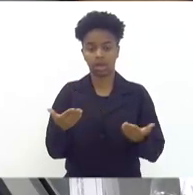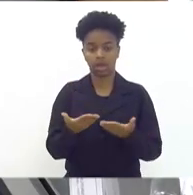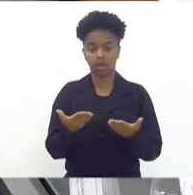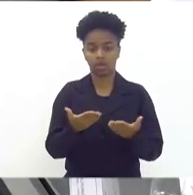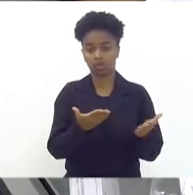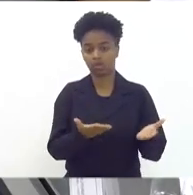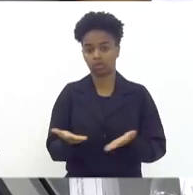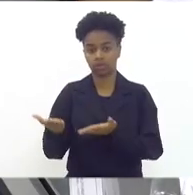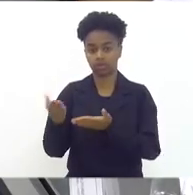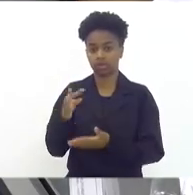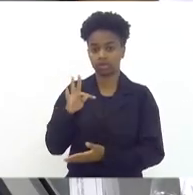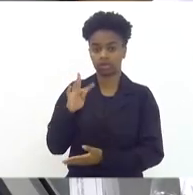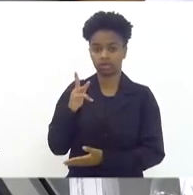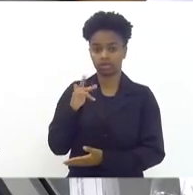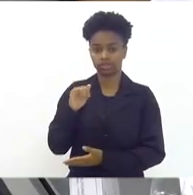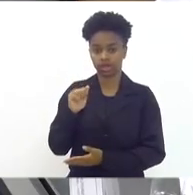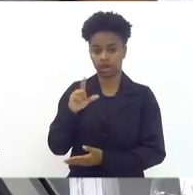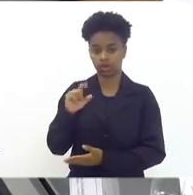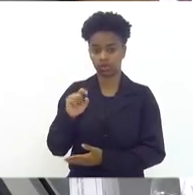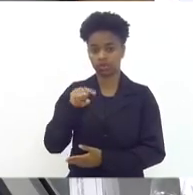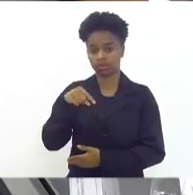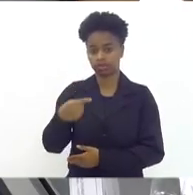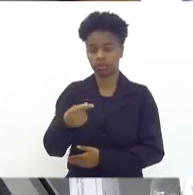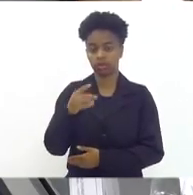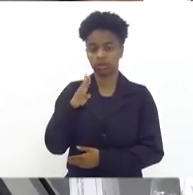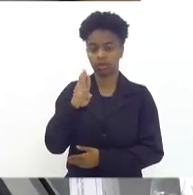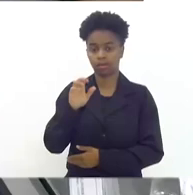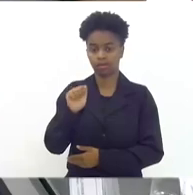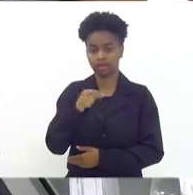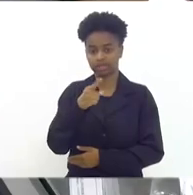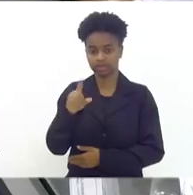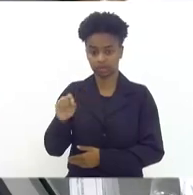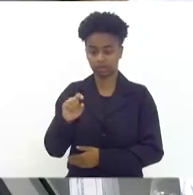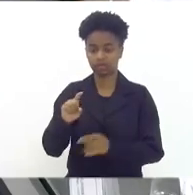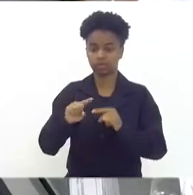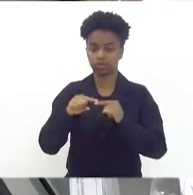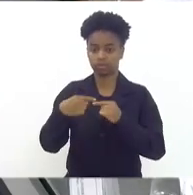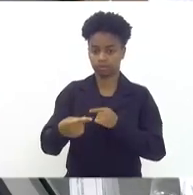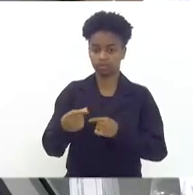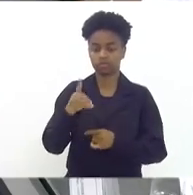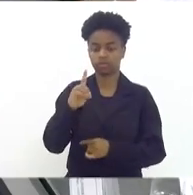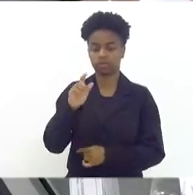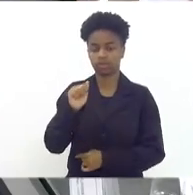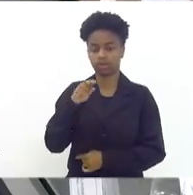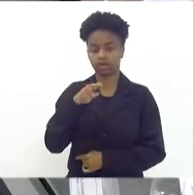Deputado Thiago tá escrito depois Deputado brasão Deputado liberou um deputado Thiago Rangel